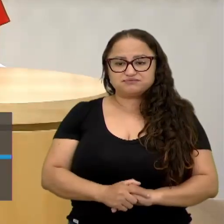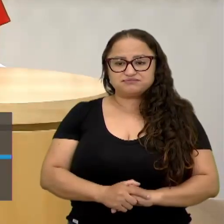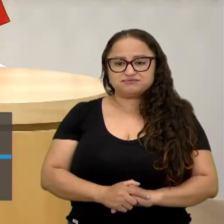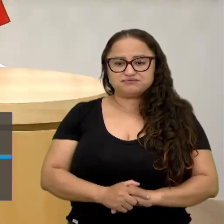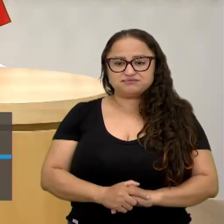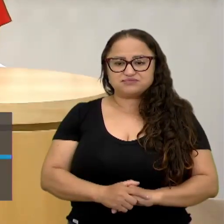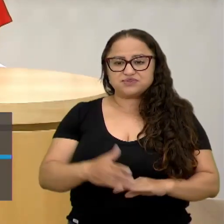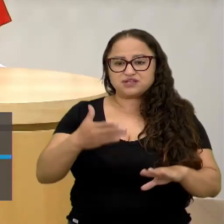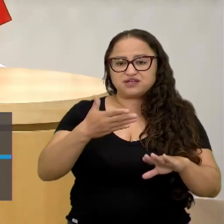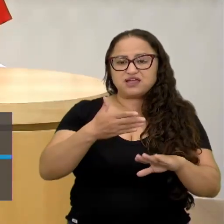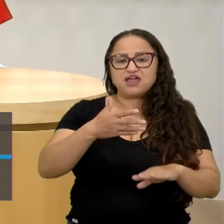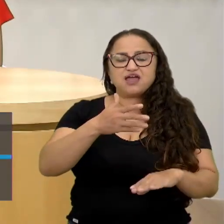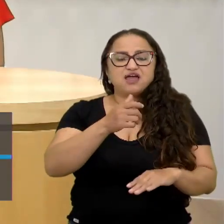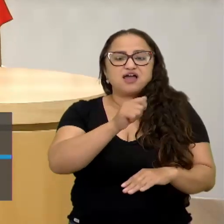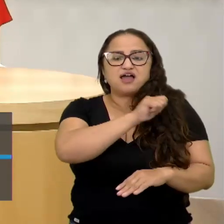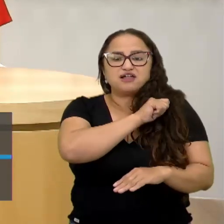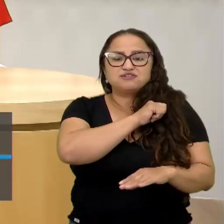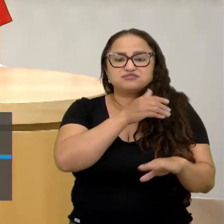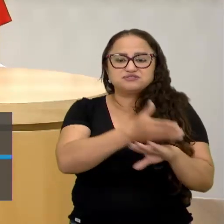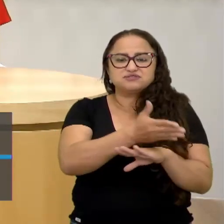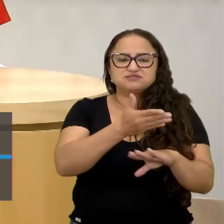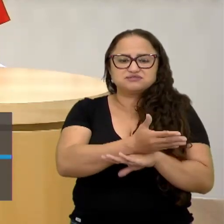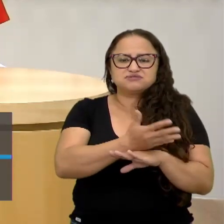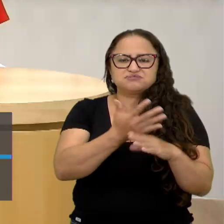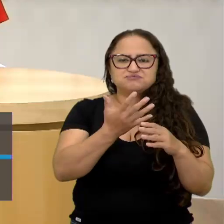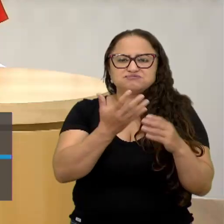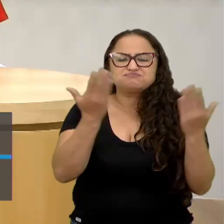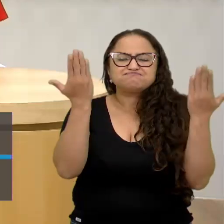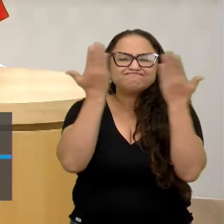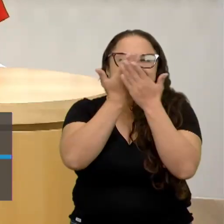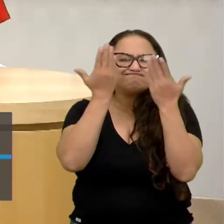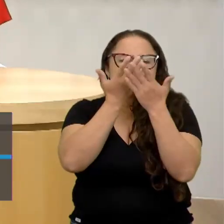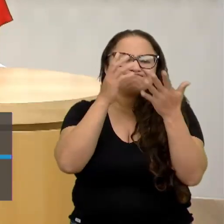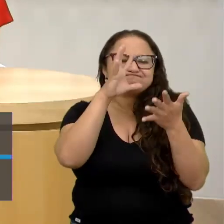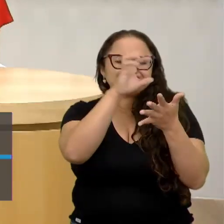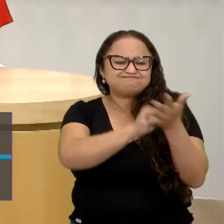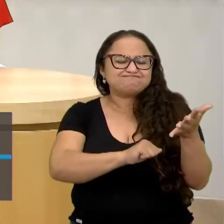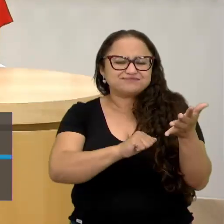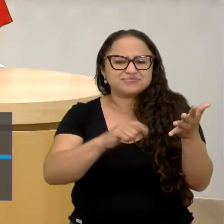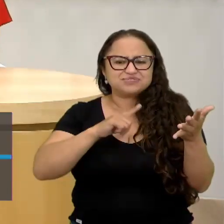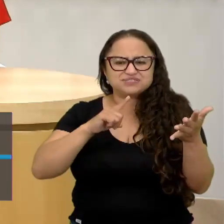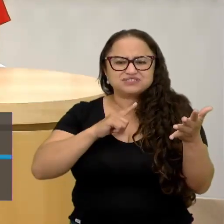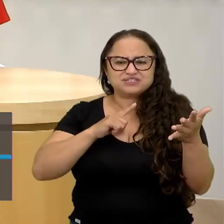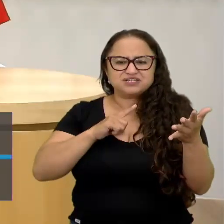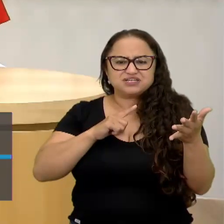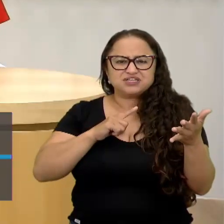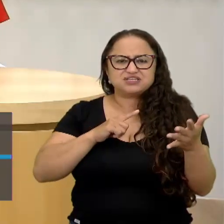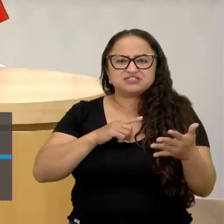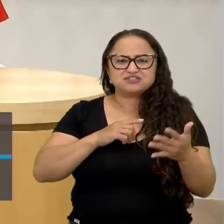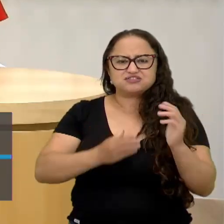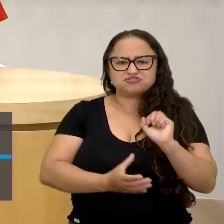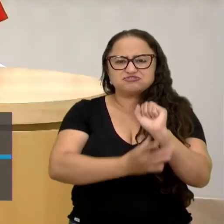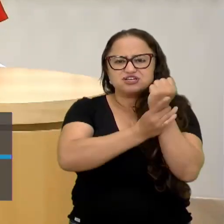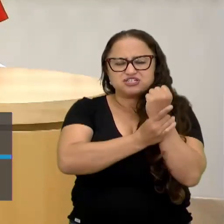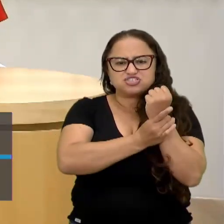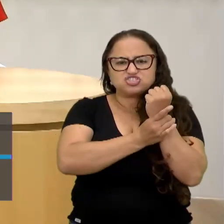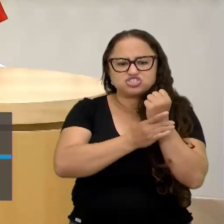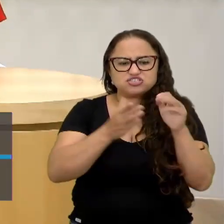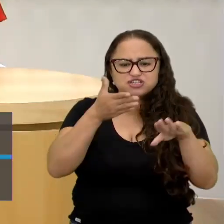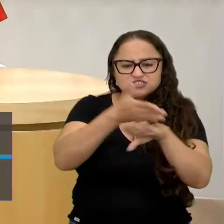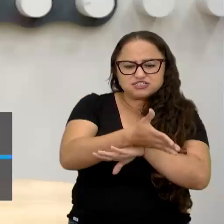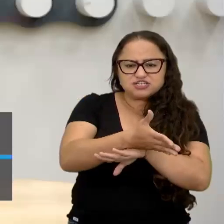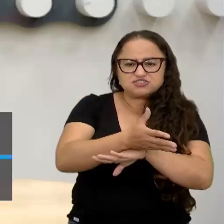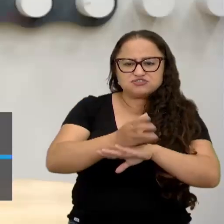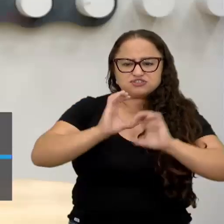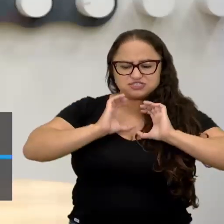teve acesso. Claro, né? Enfim, por favor. Invisibilidade e registro civil. Garantia de acesso à cidadania no Brasil. Então, a gente